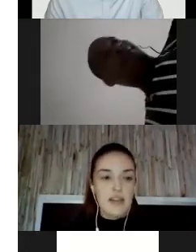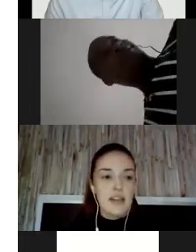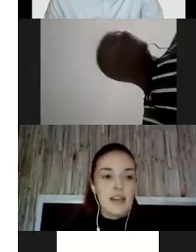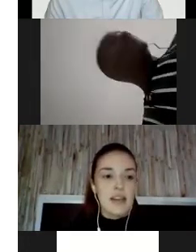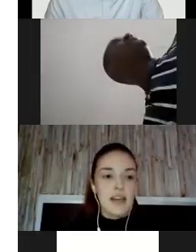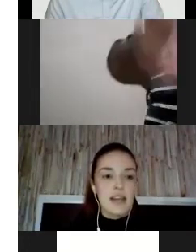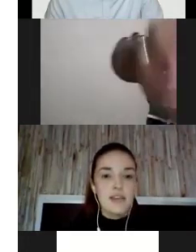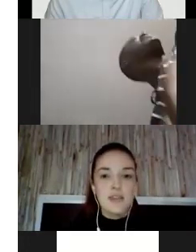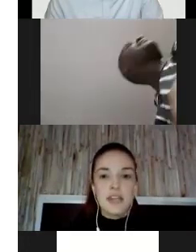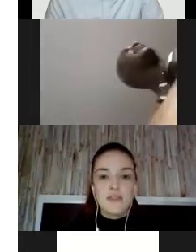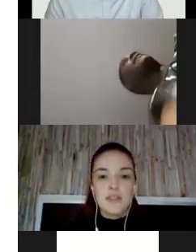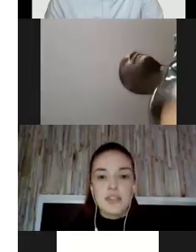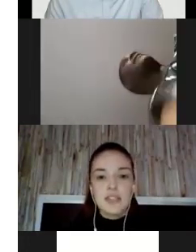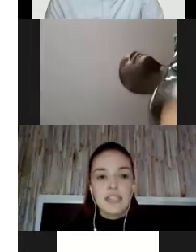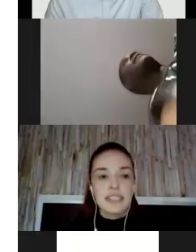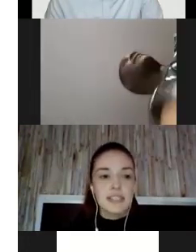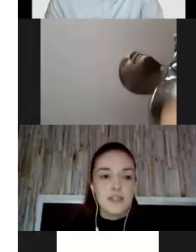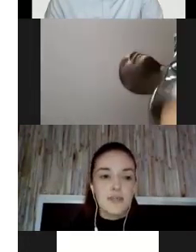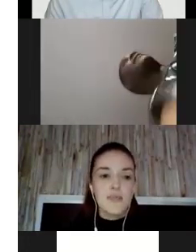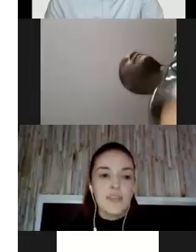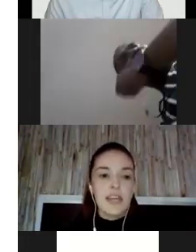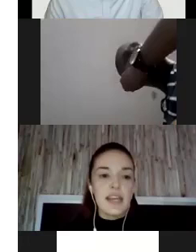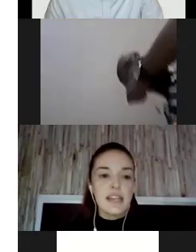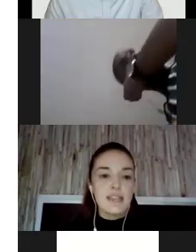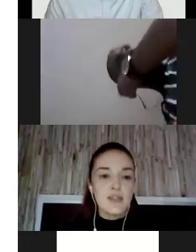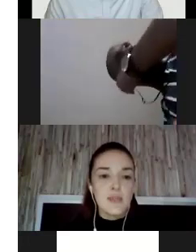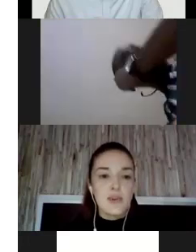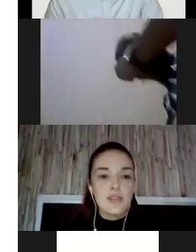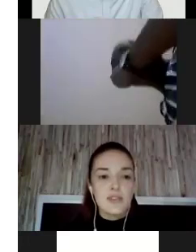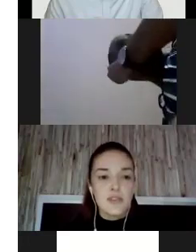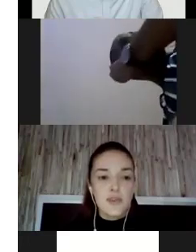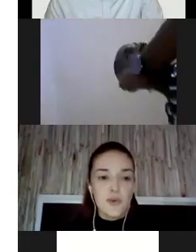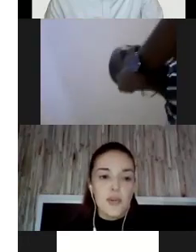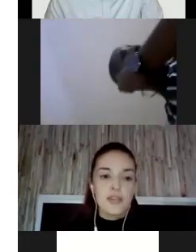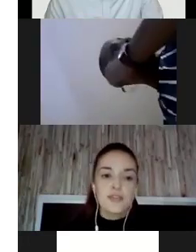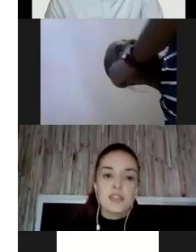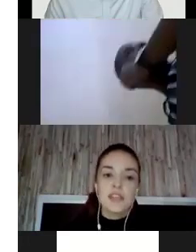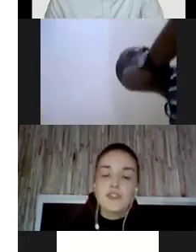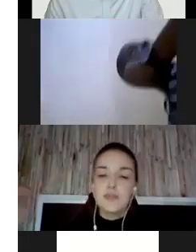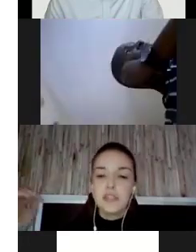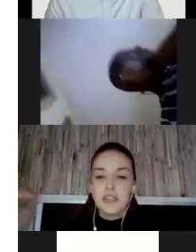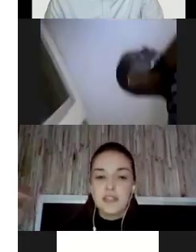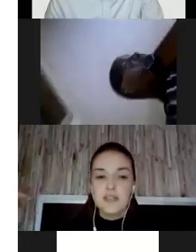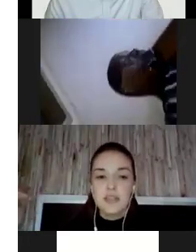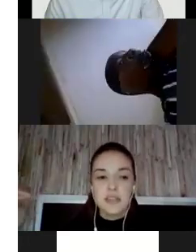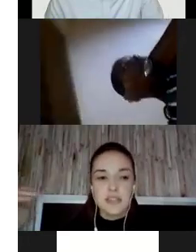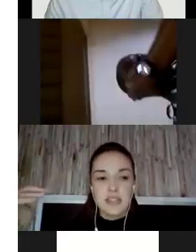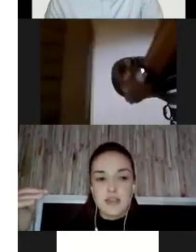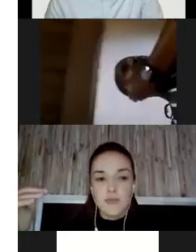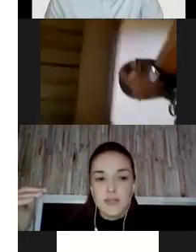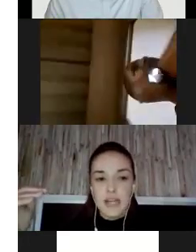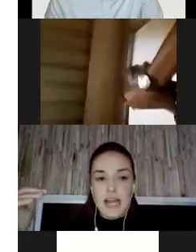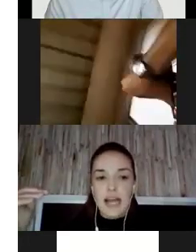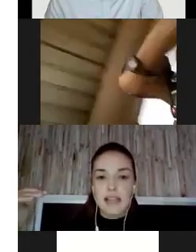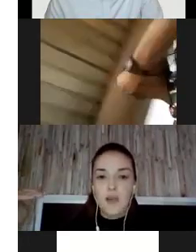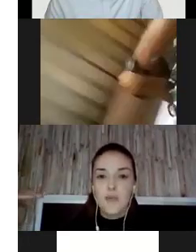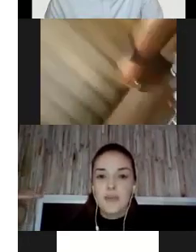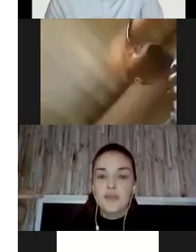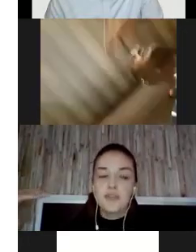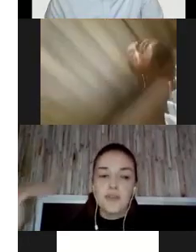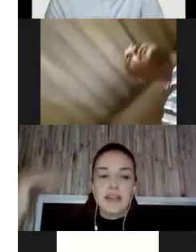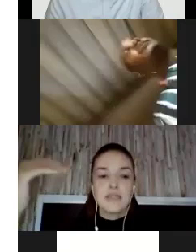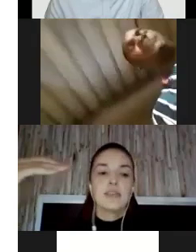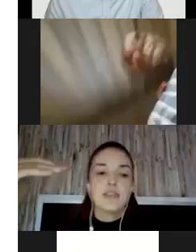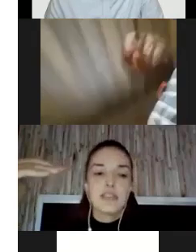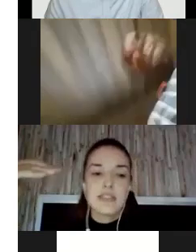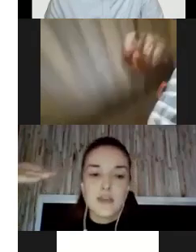Passar. Aqui o trato transgressivo, eles são depósitos que foram acumulados desde o início da transgressão até o momento